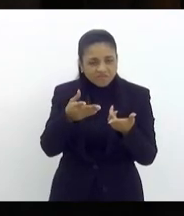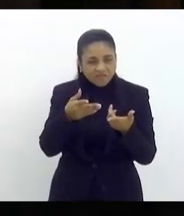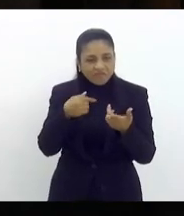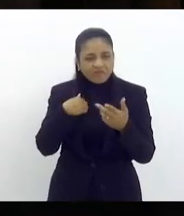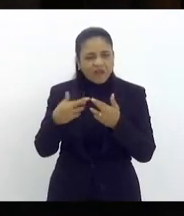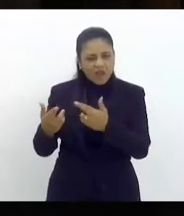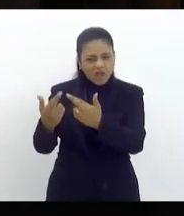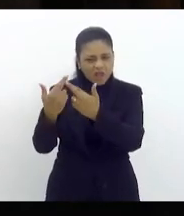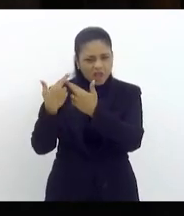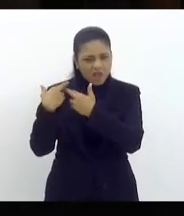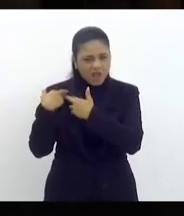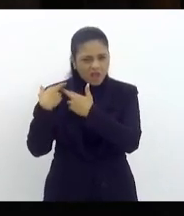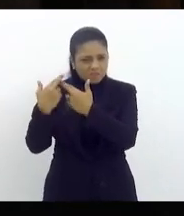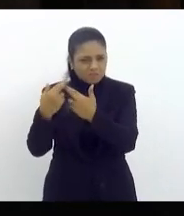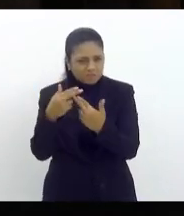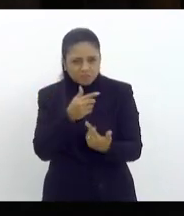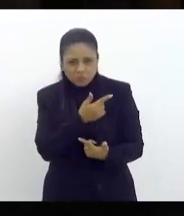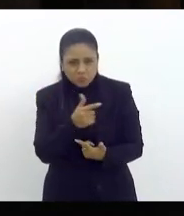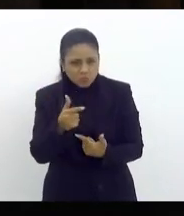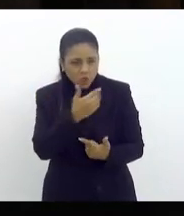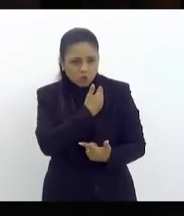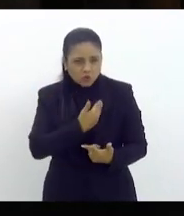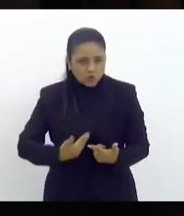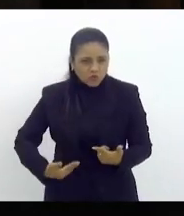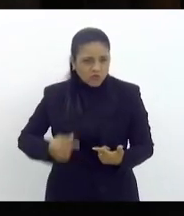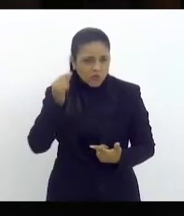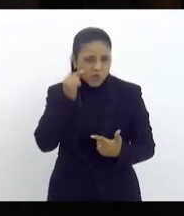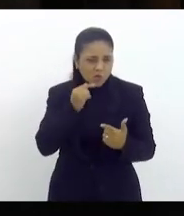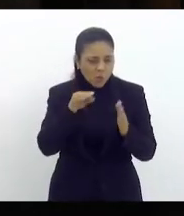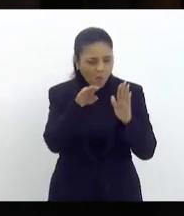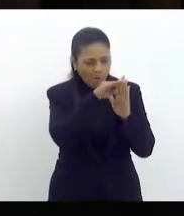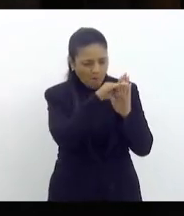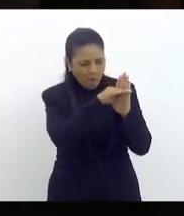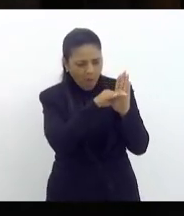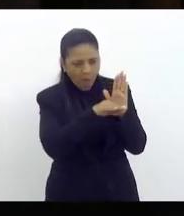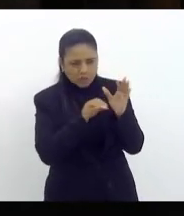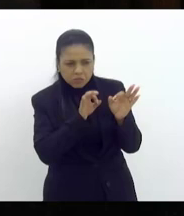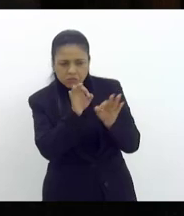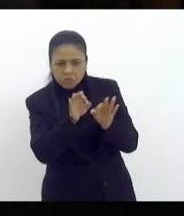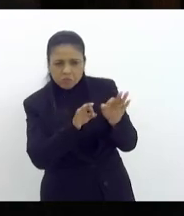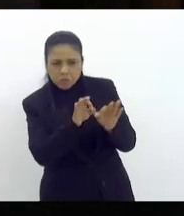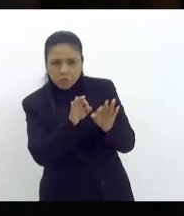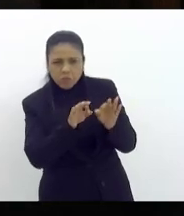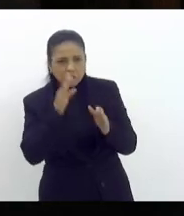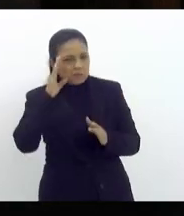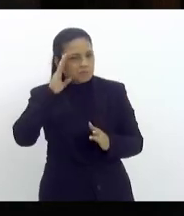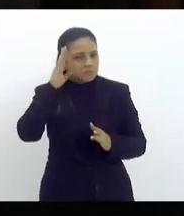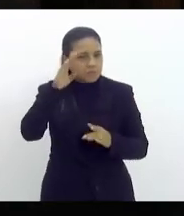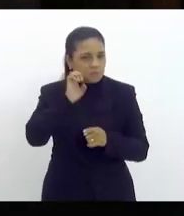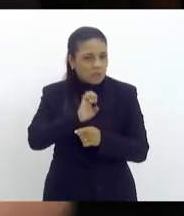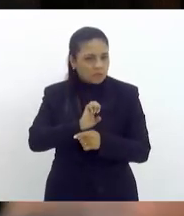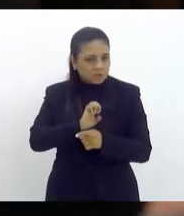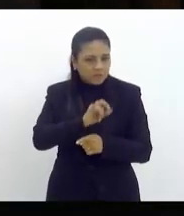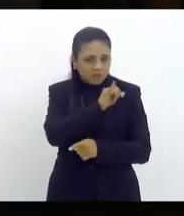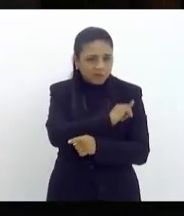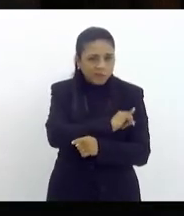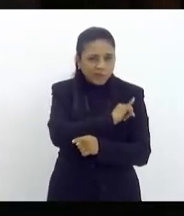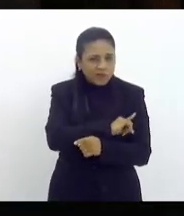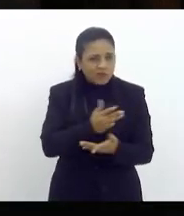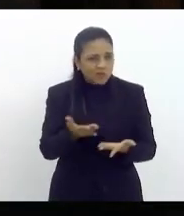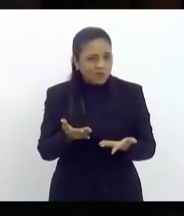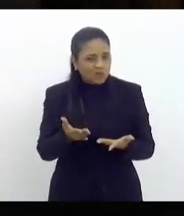responsabilidade do governo no trato das pautas e programas essenciais do estado do Rio de Janeiro